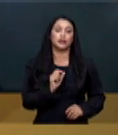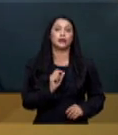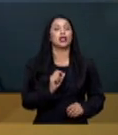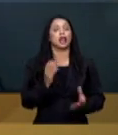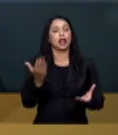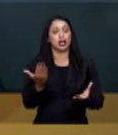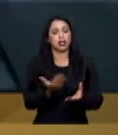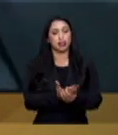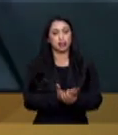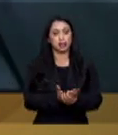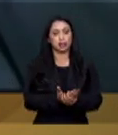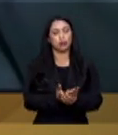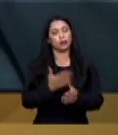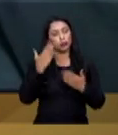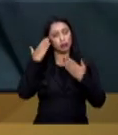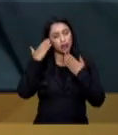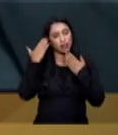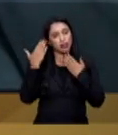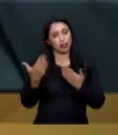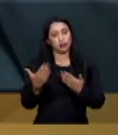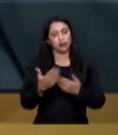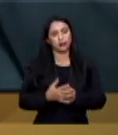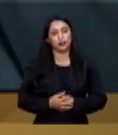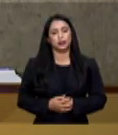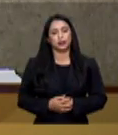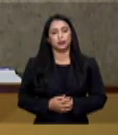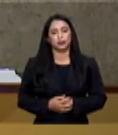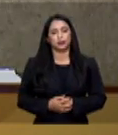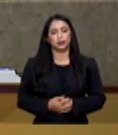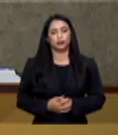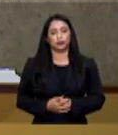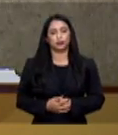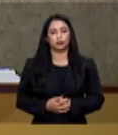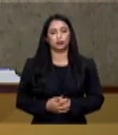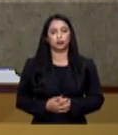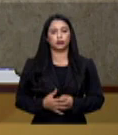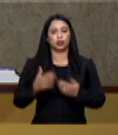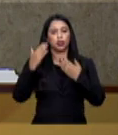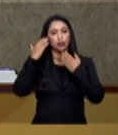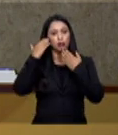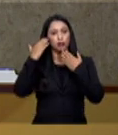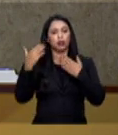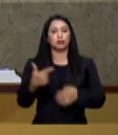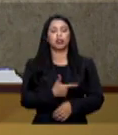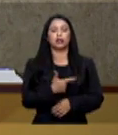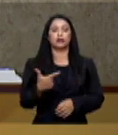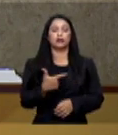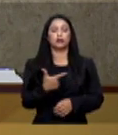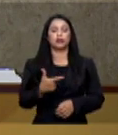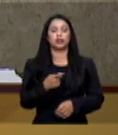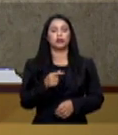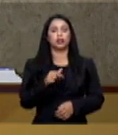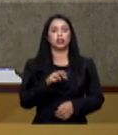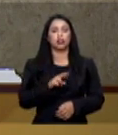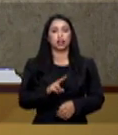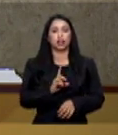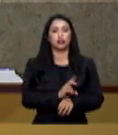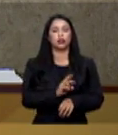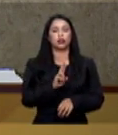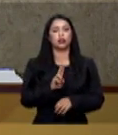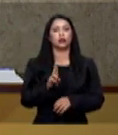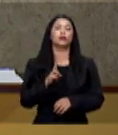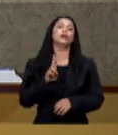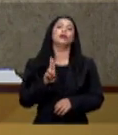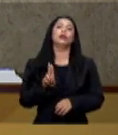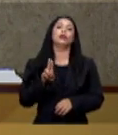ação. Muitíssimo obrigado. Muito obrigado, vice-procurador-geral, doutor Humberto Jacques. Devolvo a